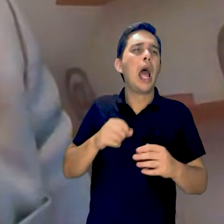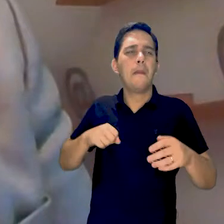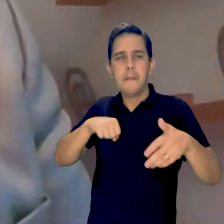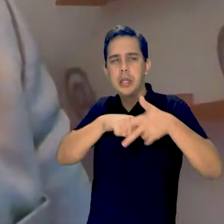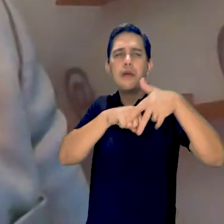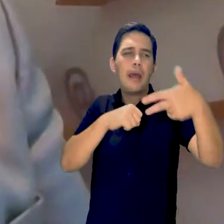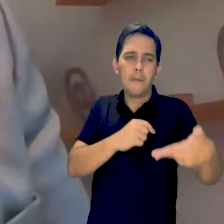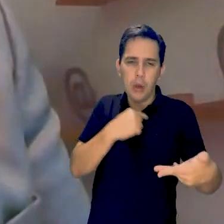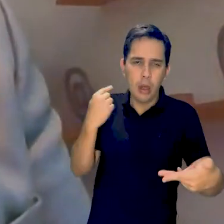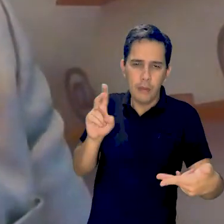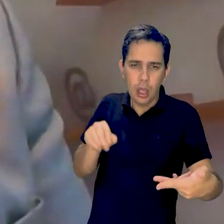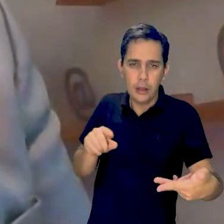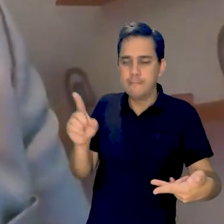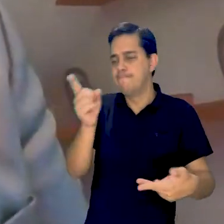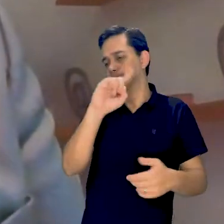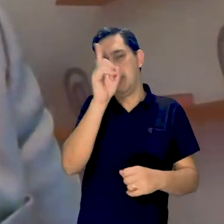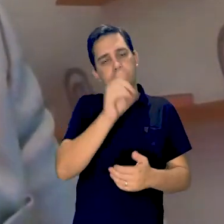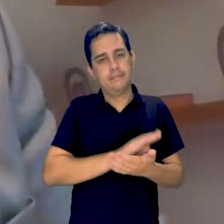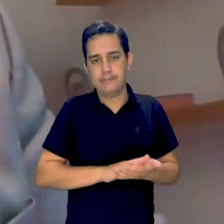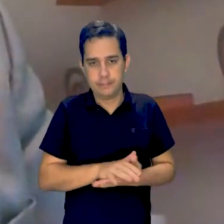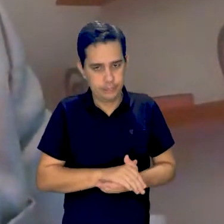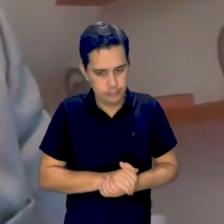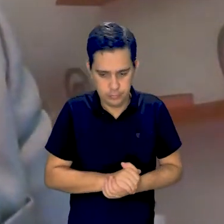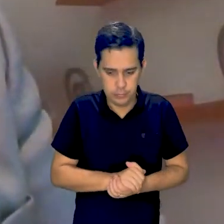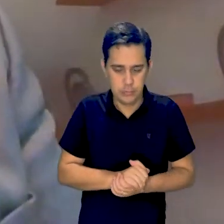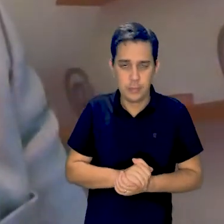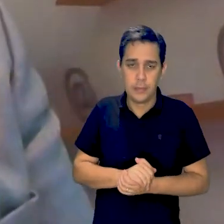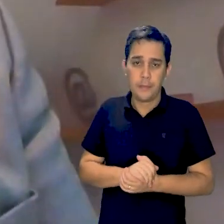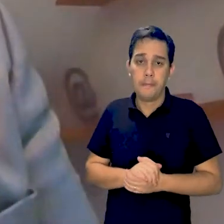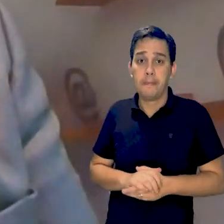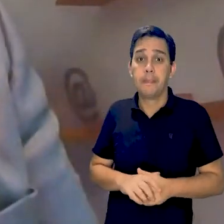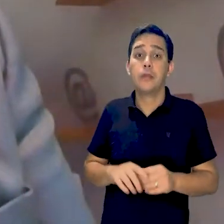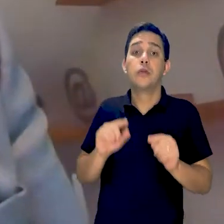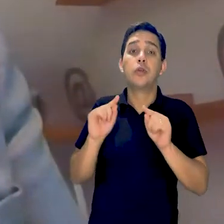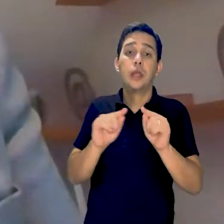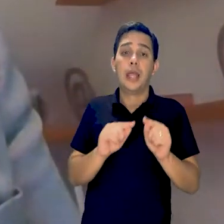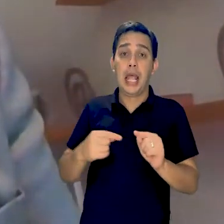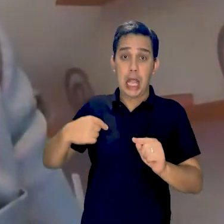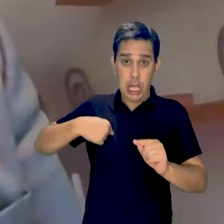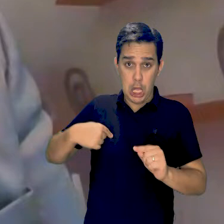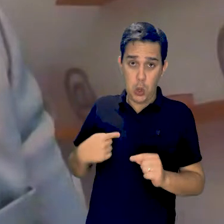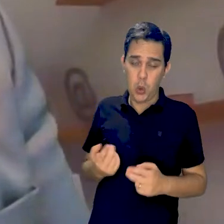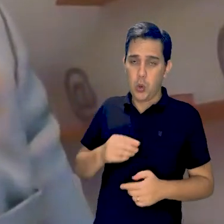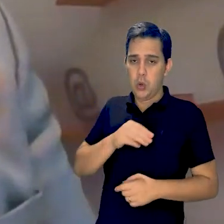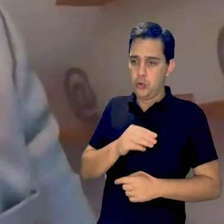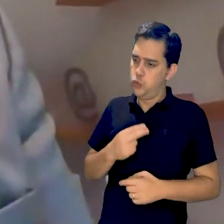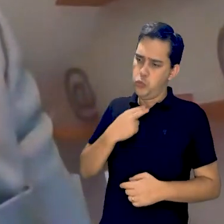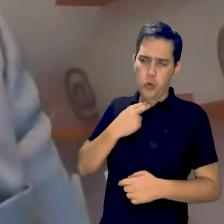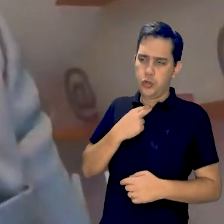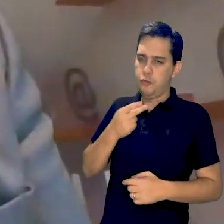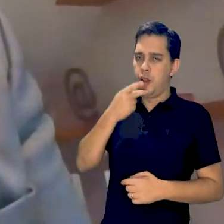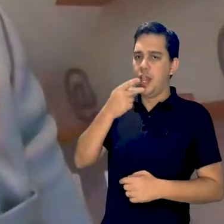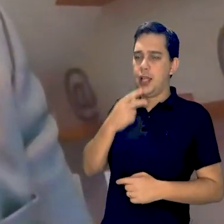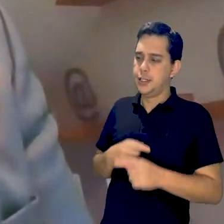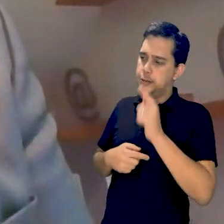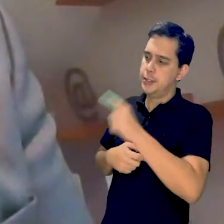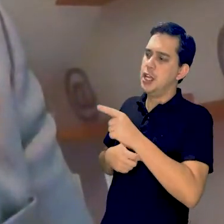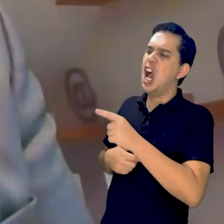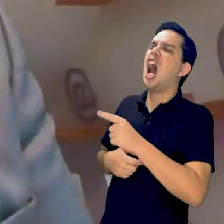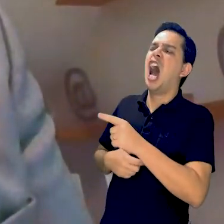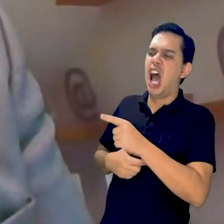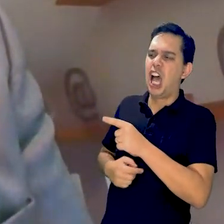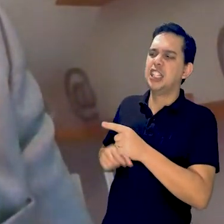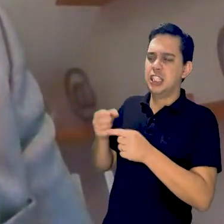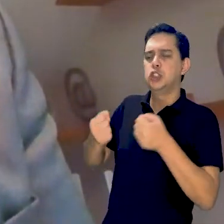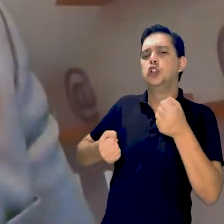hipóteses que não aconteceram dentro do direito penal. Então, eu não posso aqui dizer que se ele tivesse a